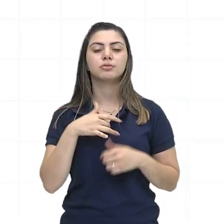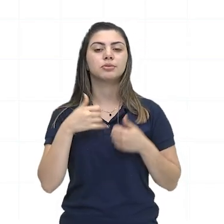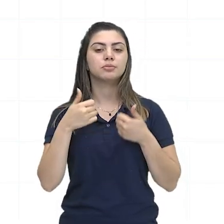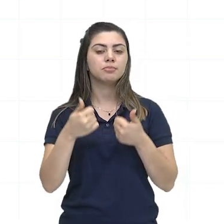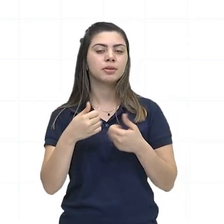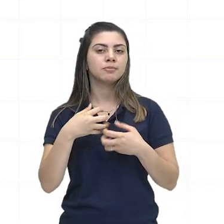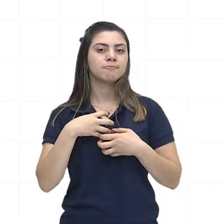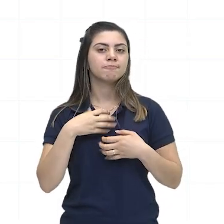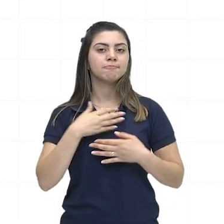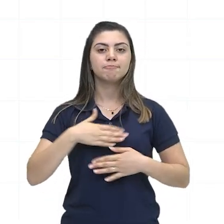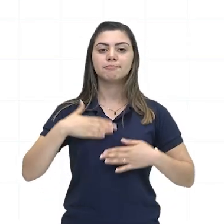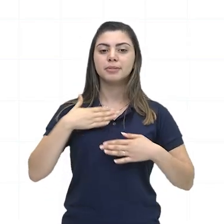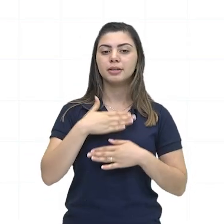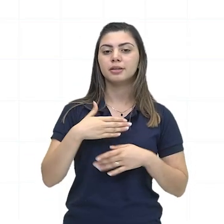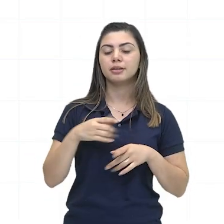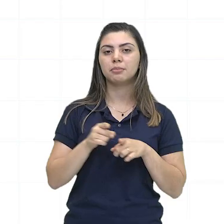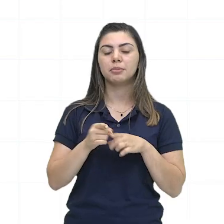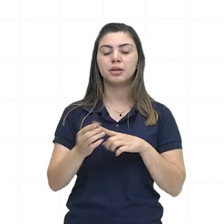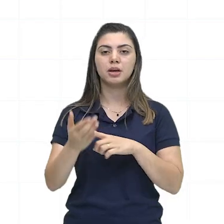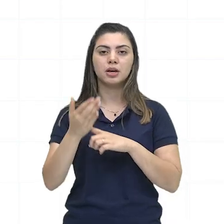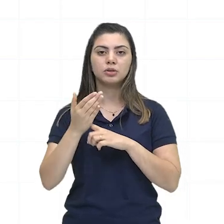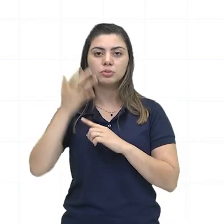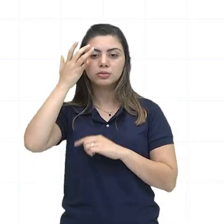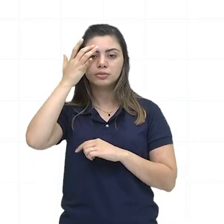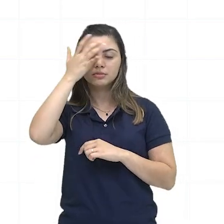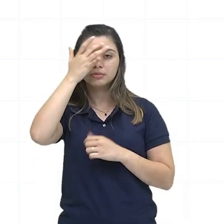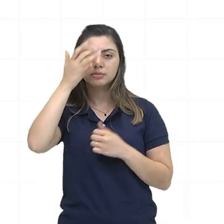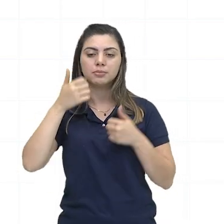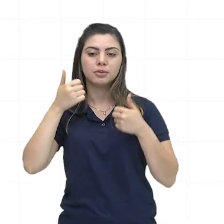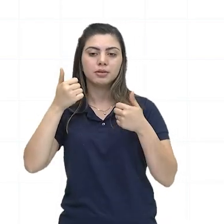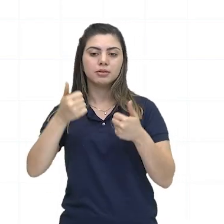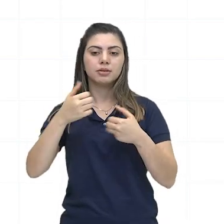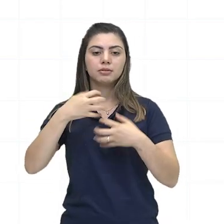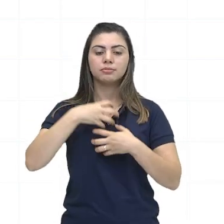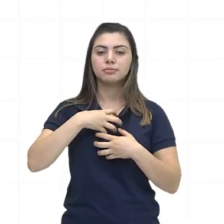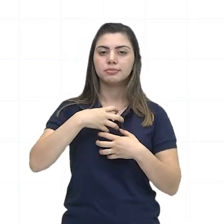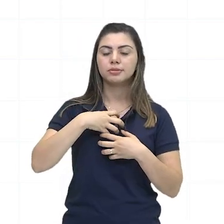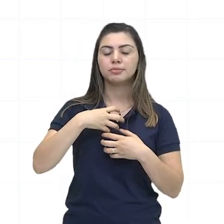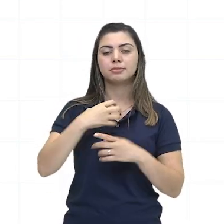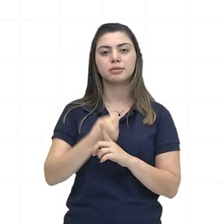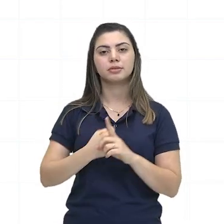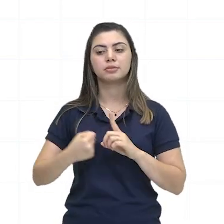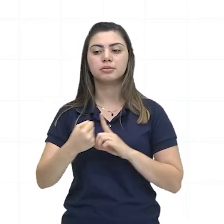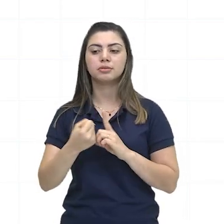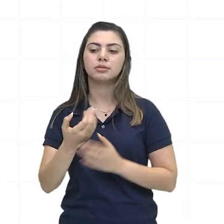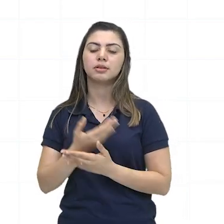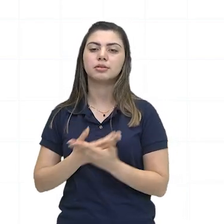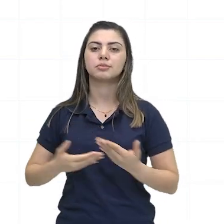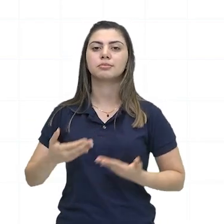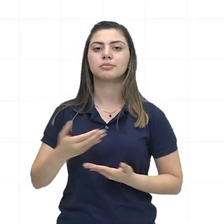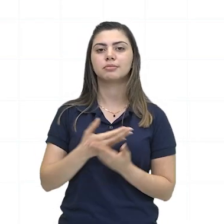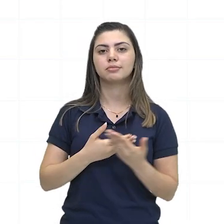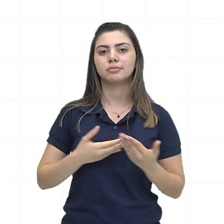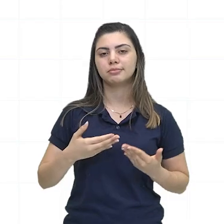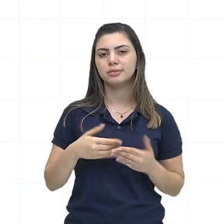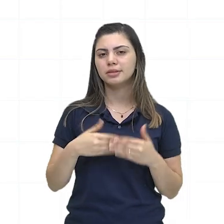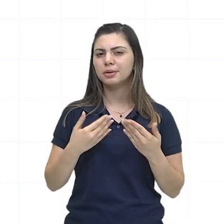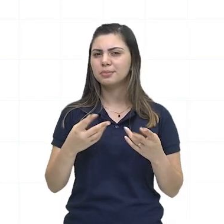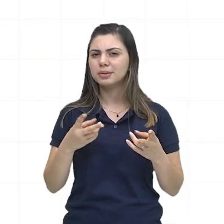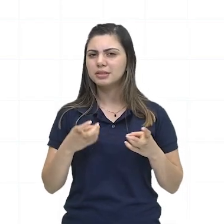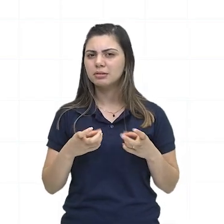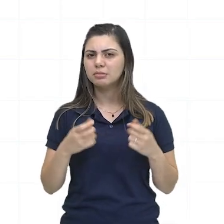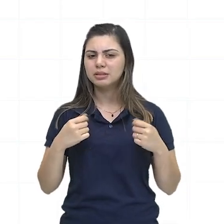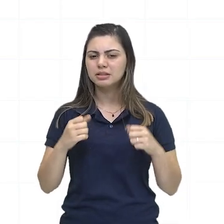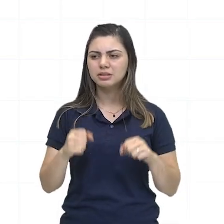trabalhar aspectos físicos, mentais, emocionais e sociais, ou seja, não são ginásticas de